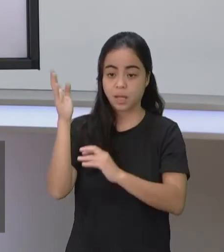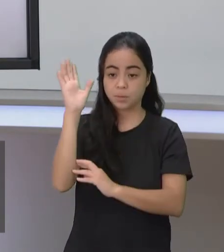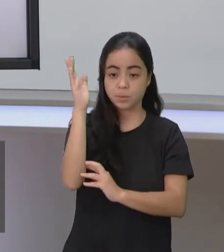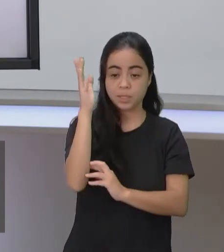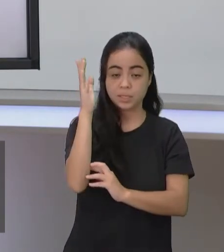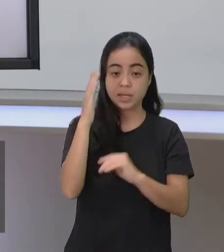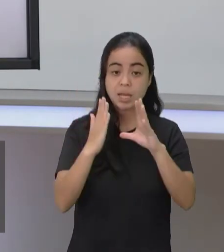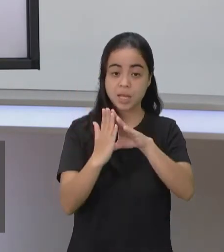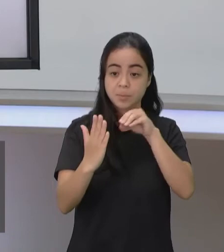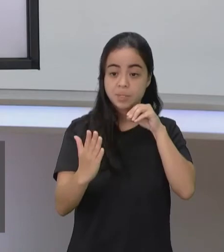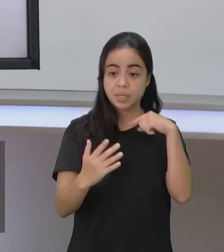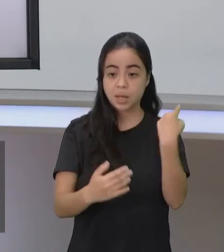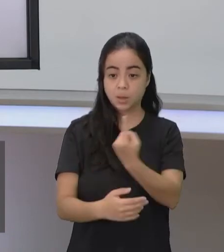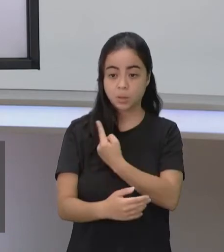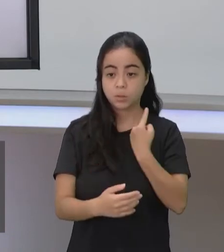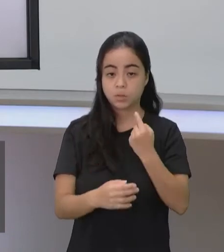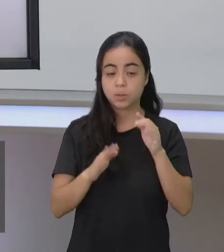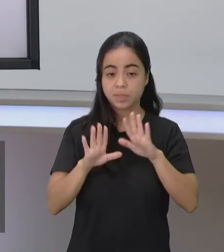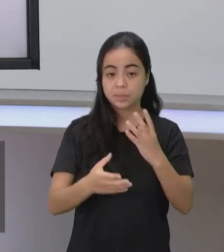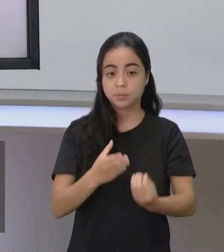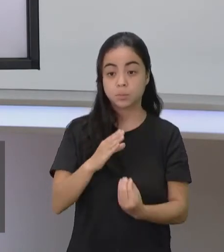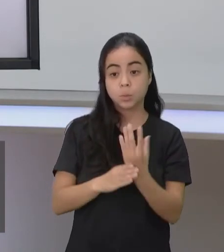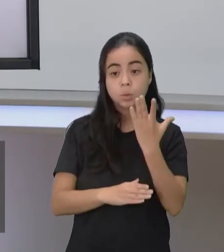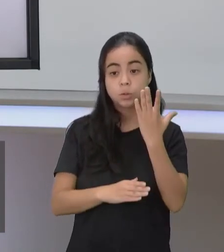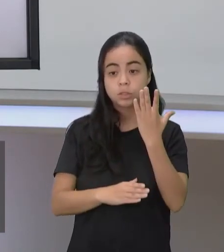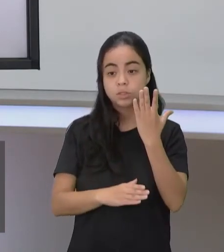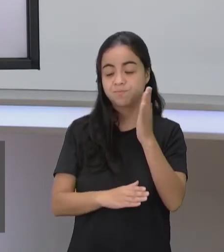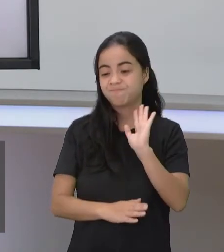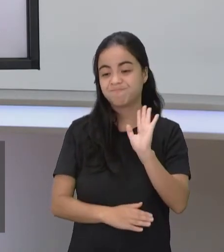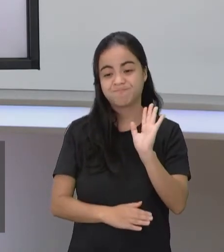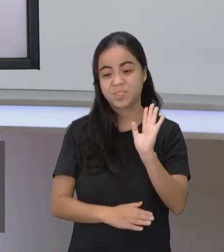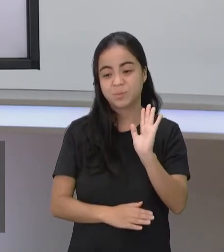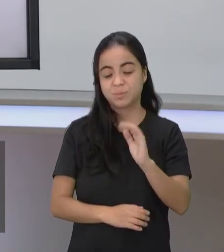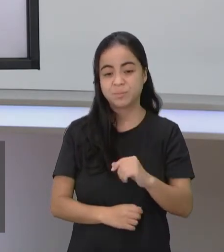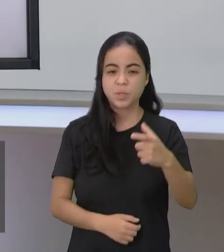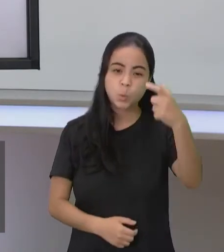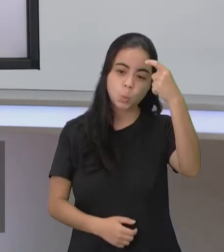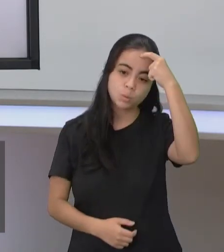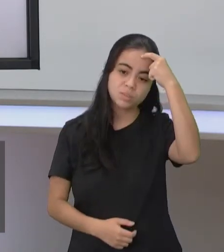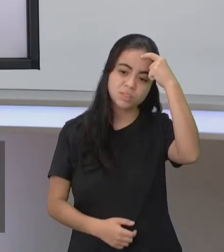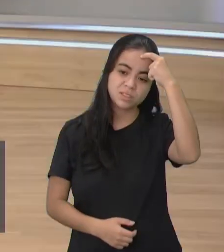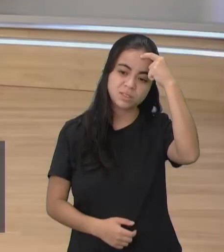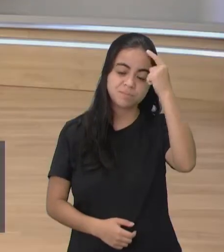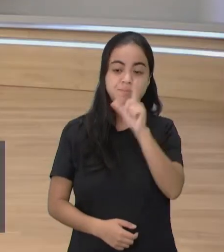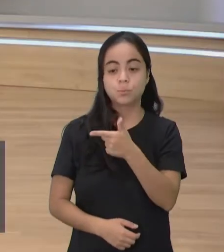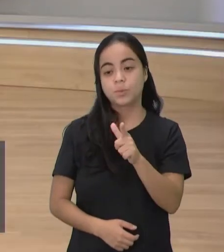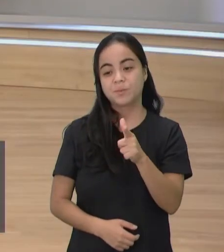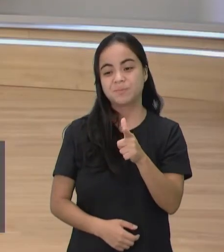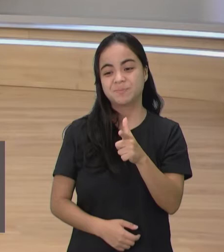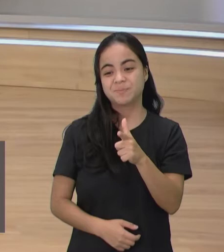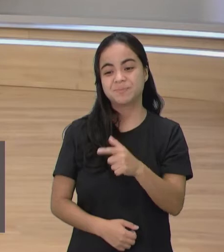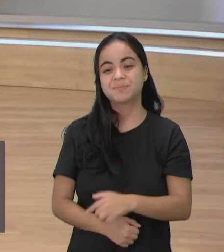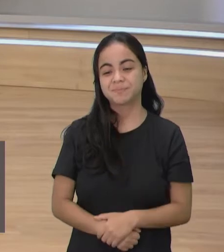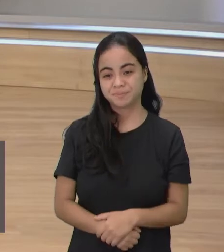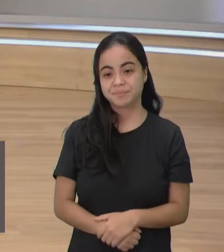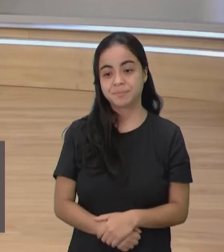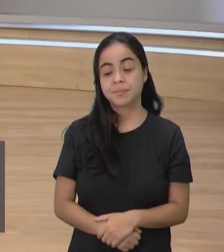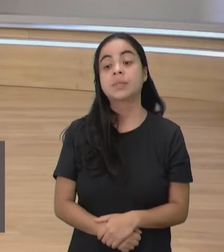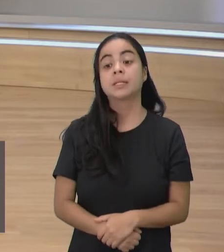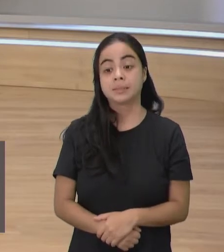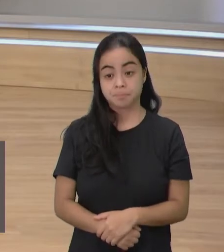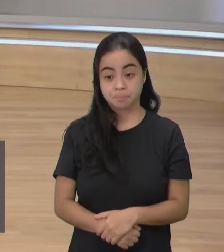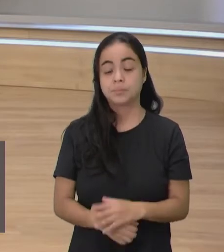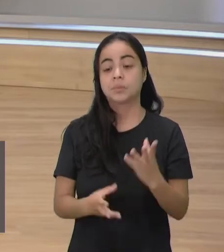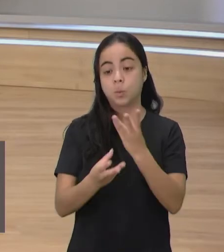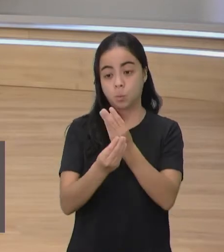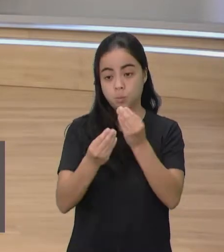imitar os nossos. Mas eles não produzem, eles não têm, vamos dizer, acho que a palavra é consciência disso, né? Tem muitas questões aí que você